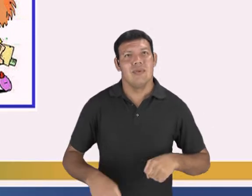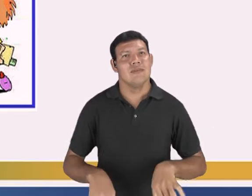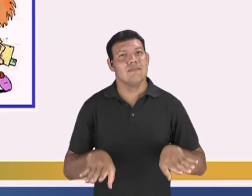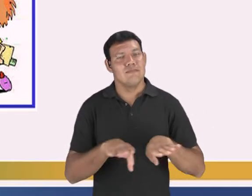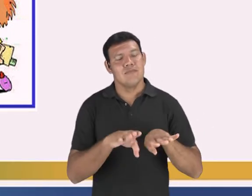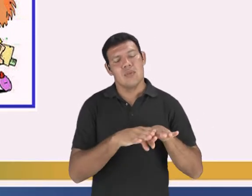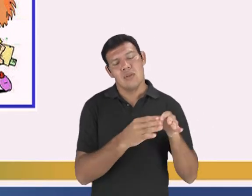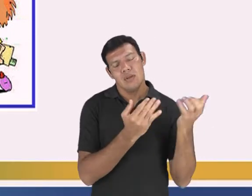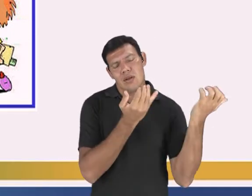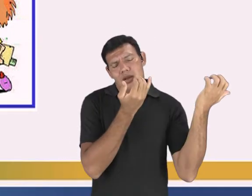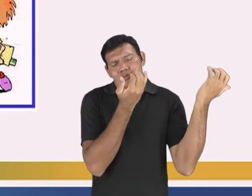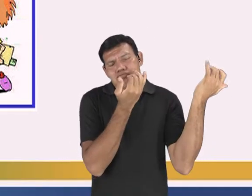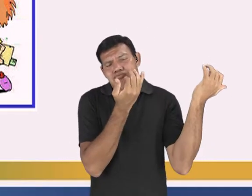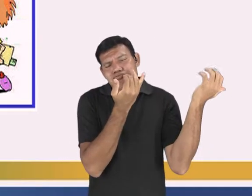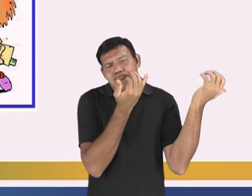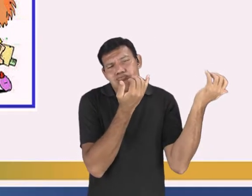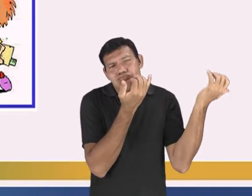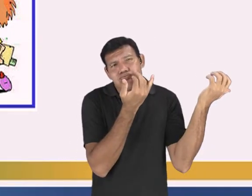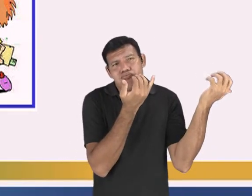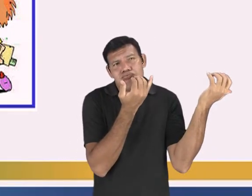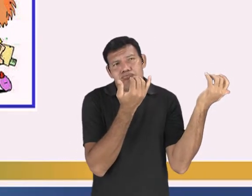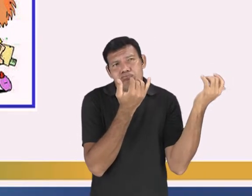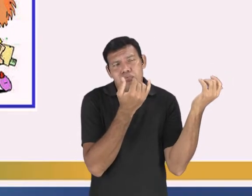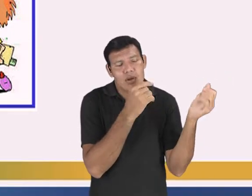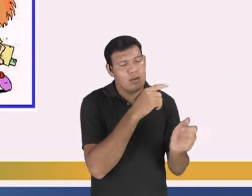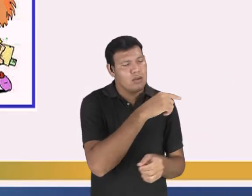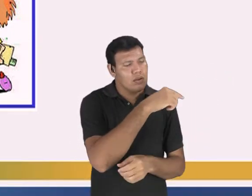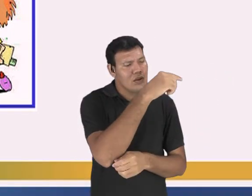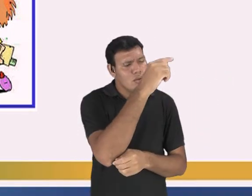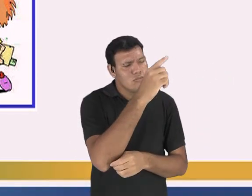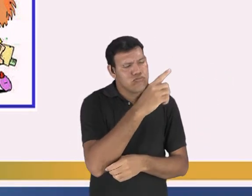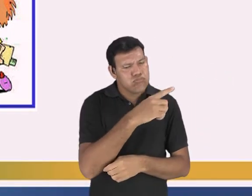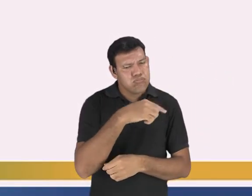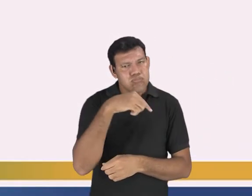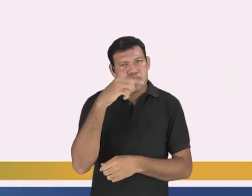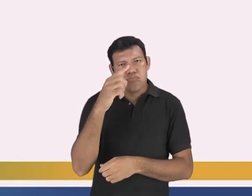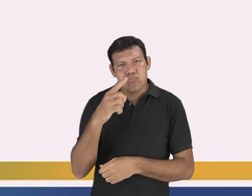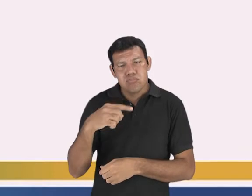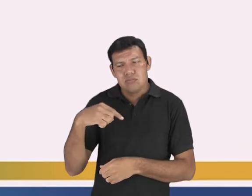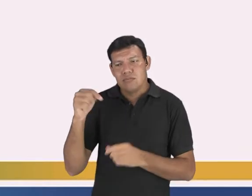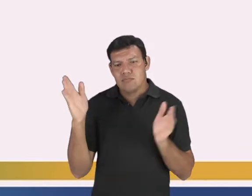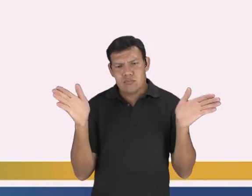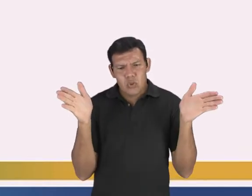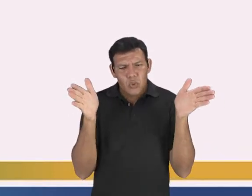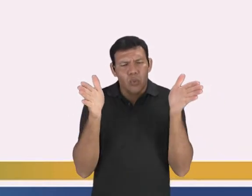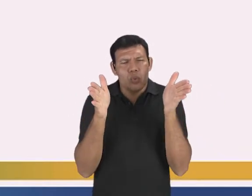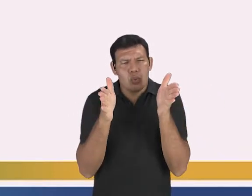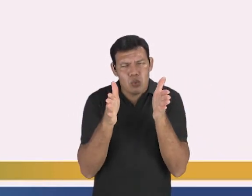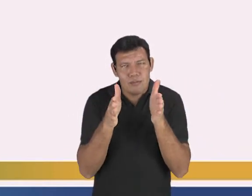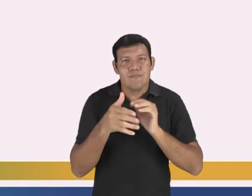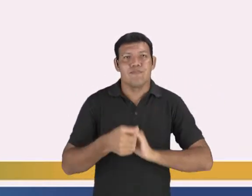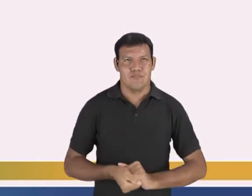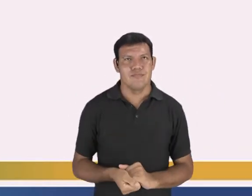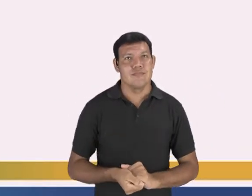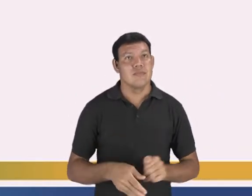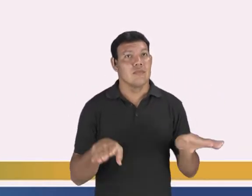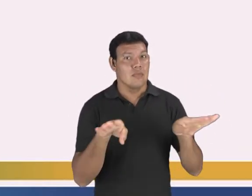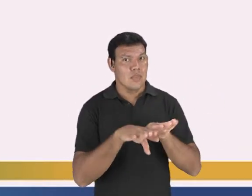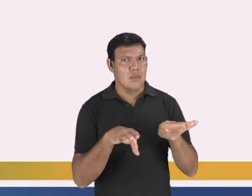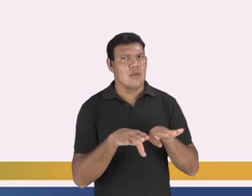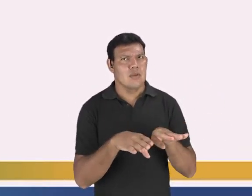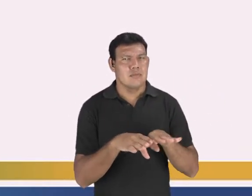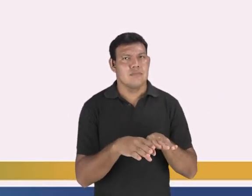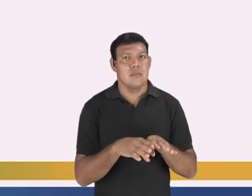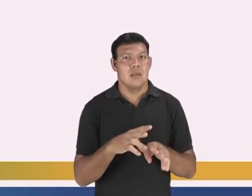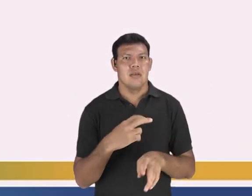a flauta, que eu já tenho uma intensidade menor e é uma amplitude menor. Vamos ver também a altura